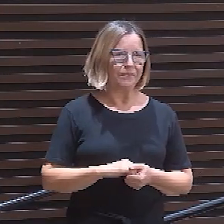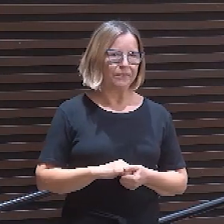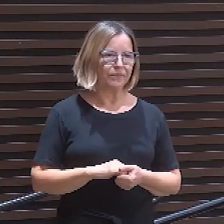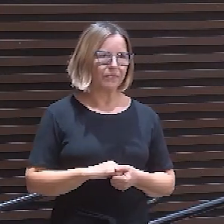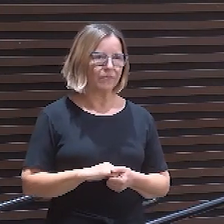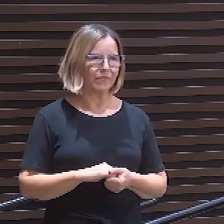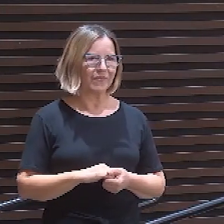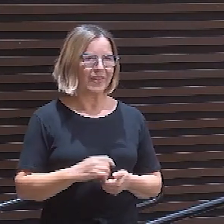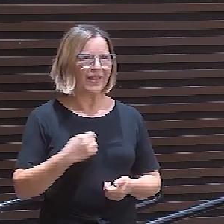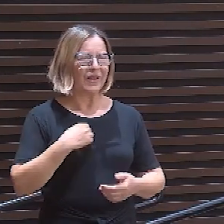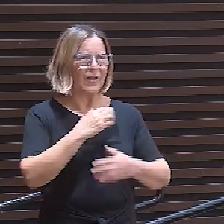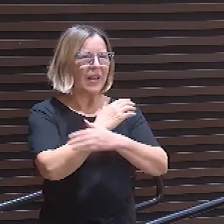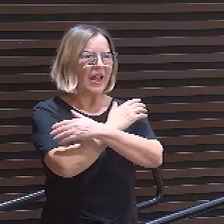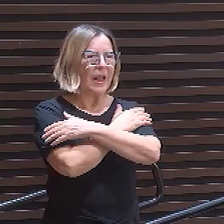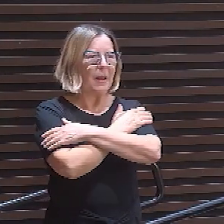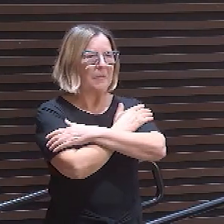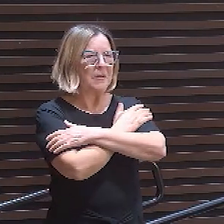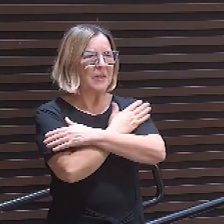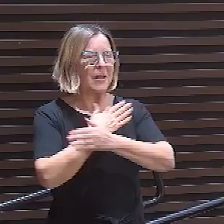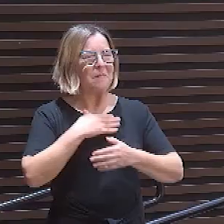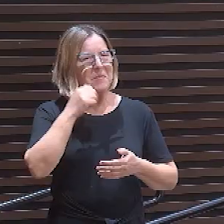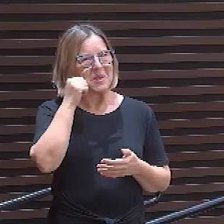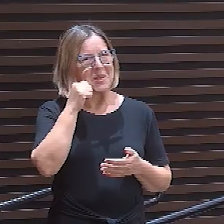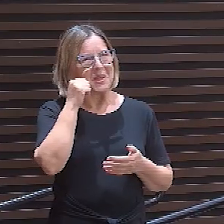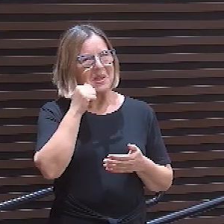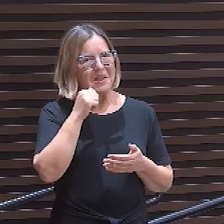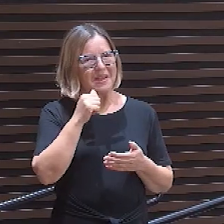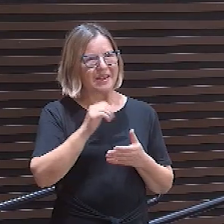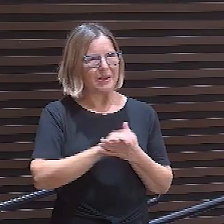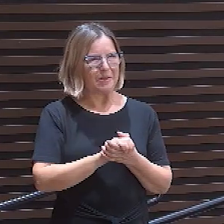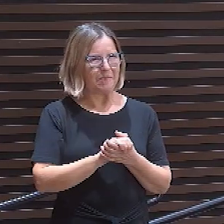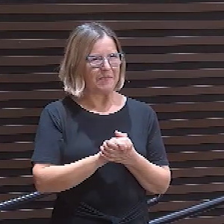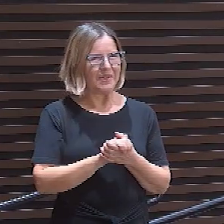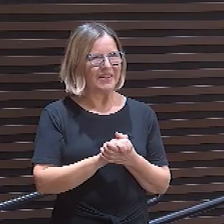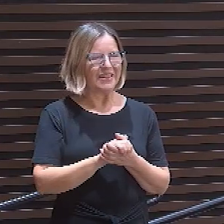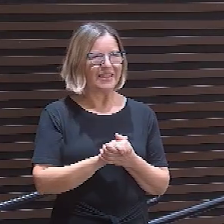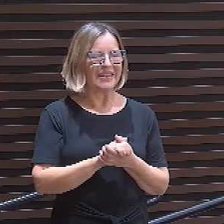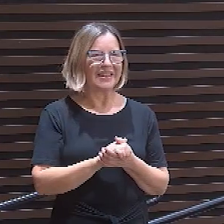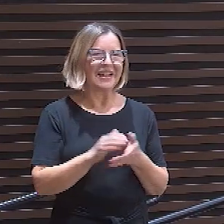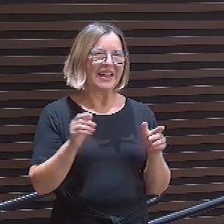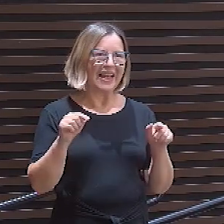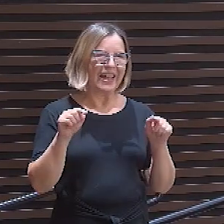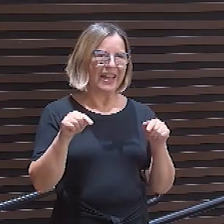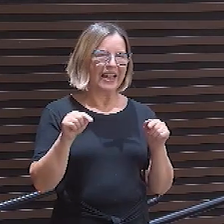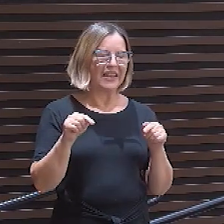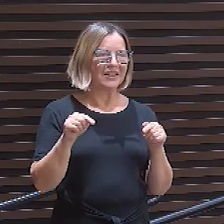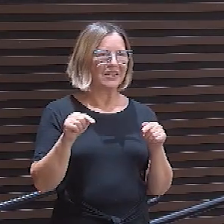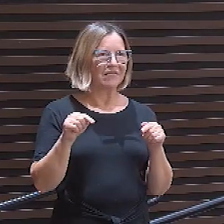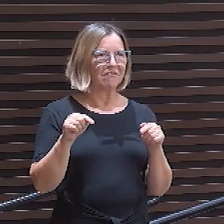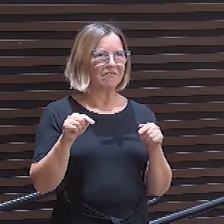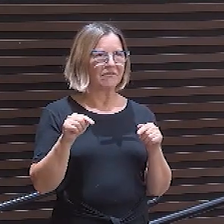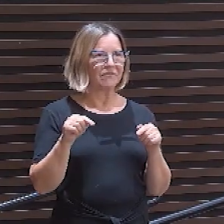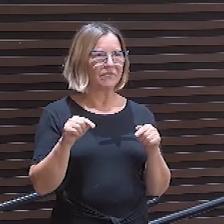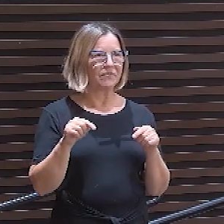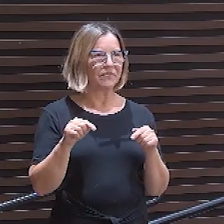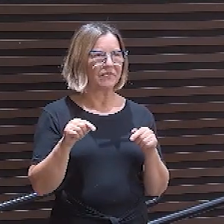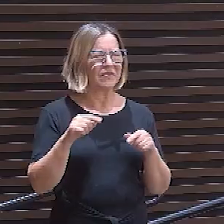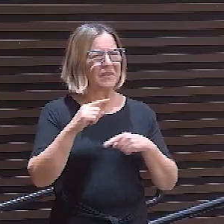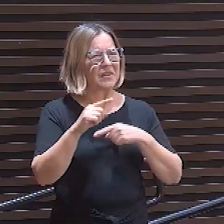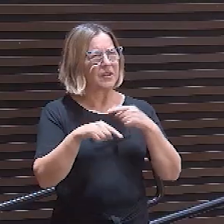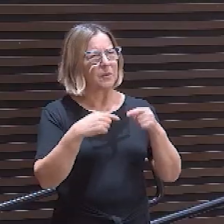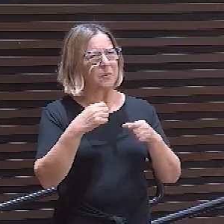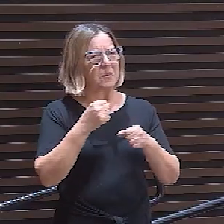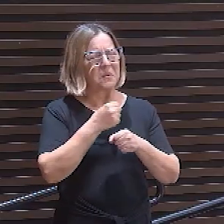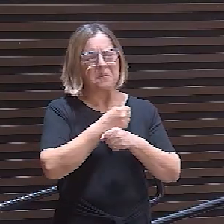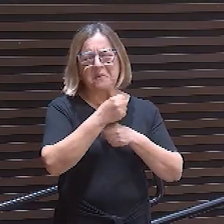Eu dei um abraço na minha irmã ainda há pouco aqui na frente. Depois de uns tempos, de anos de